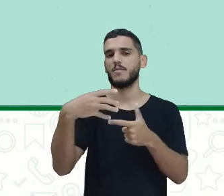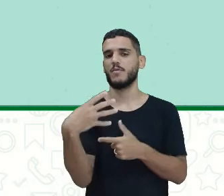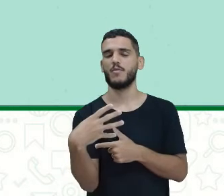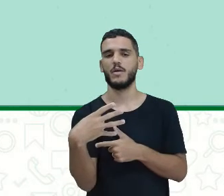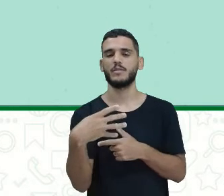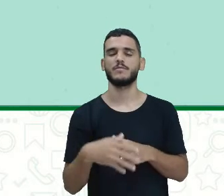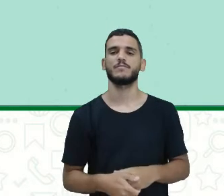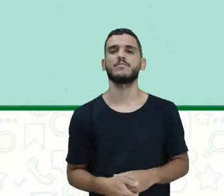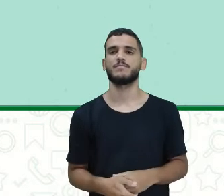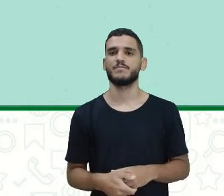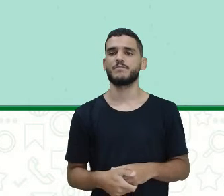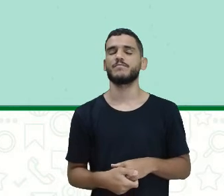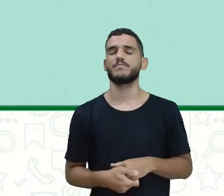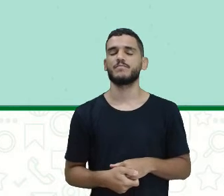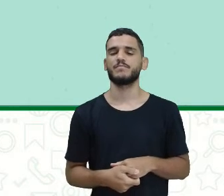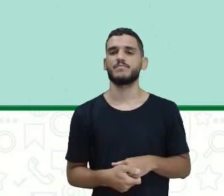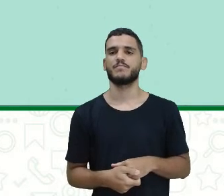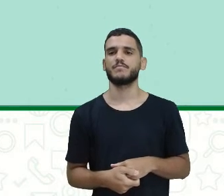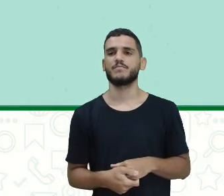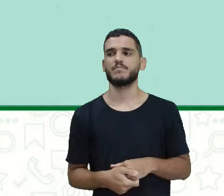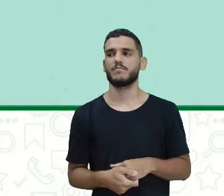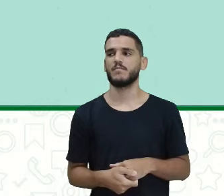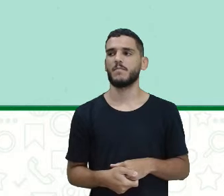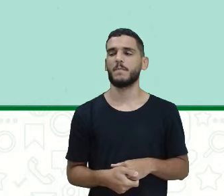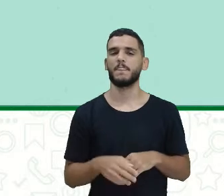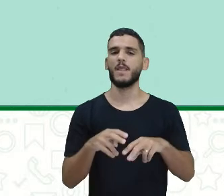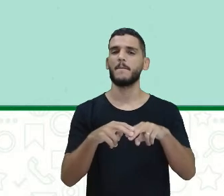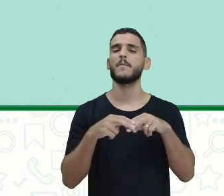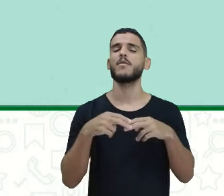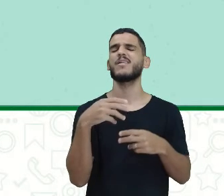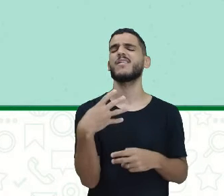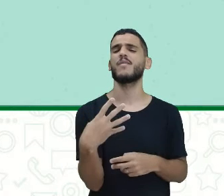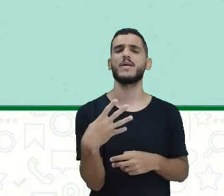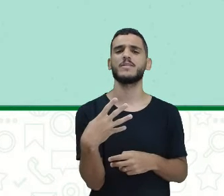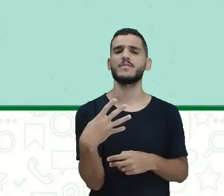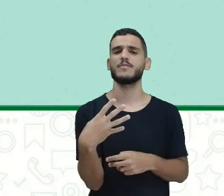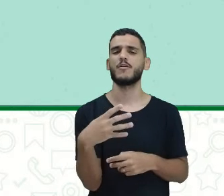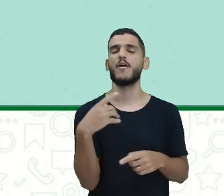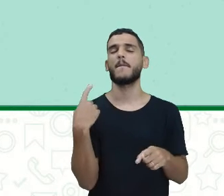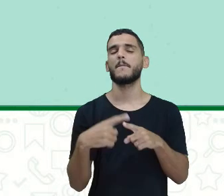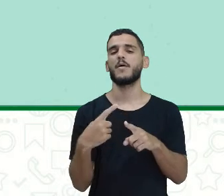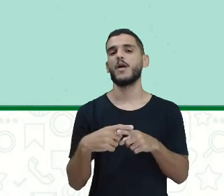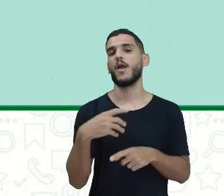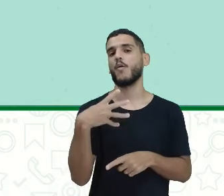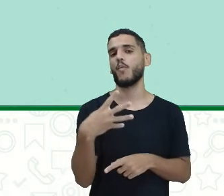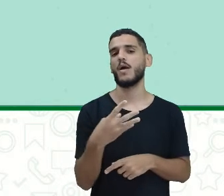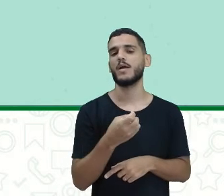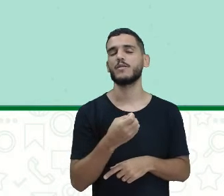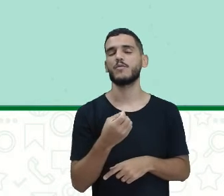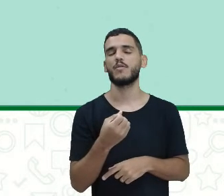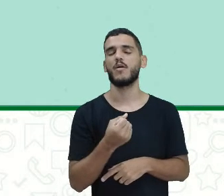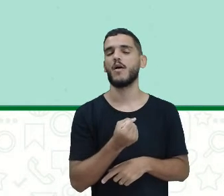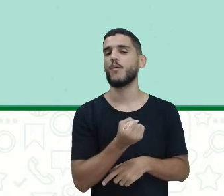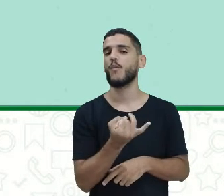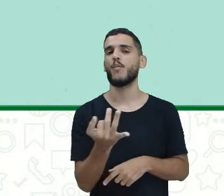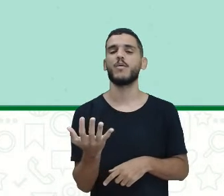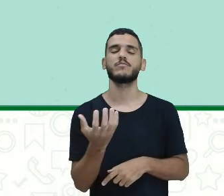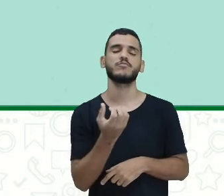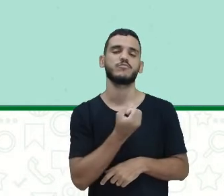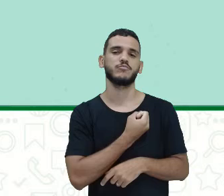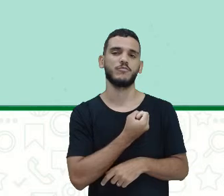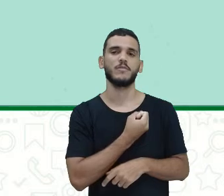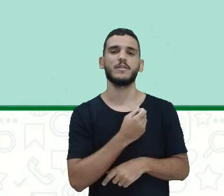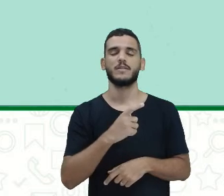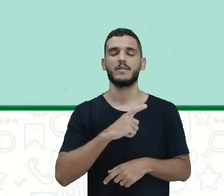4, certo? Por que por 4? Porque 4 é a quantidade